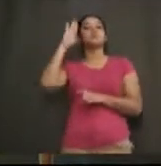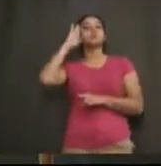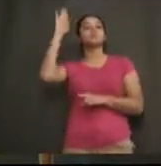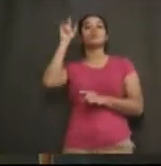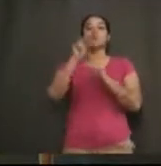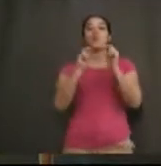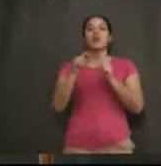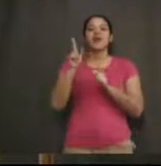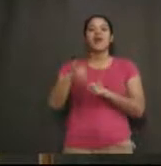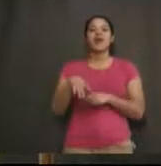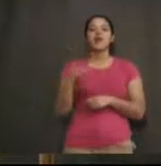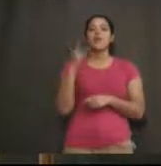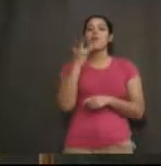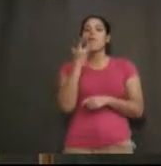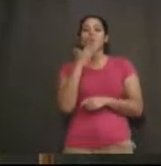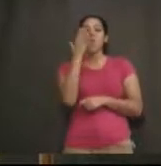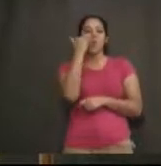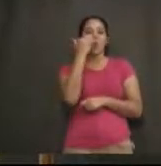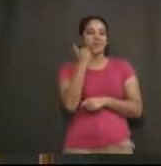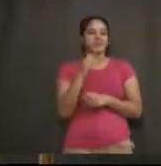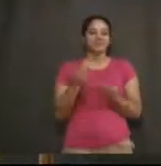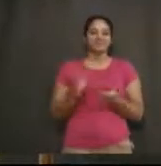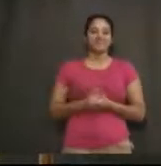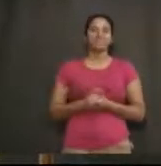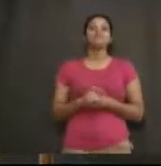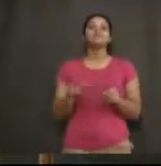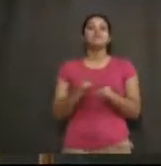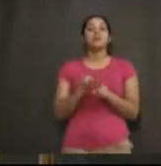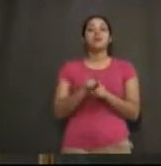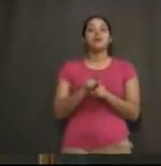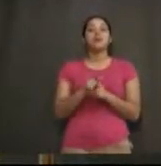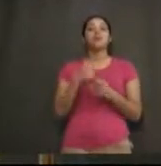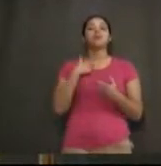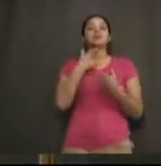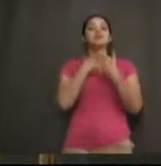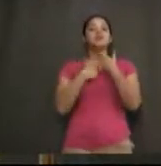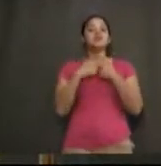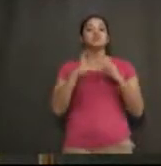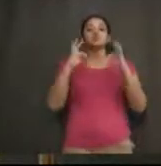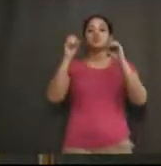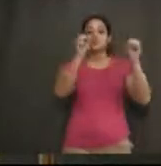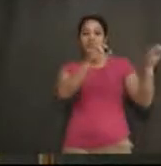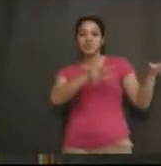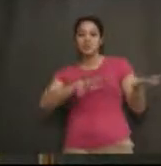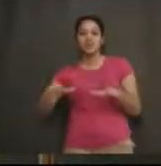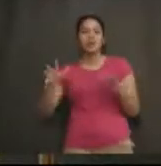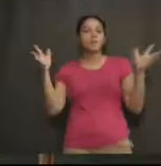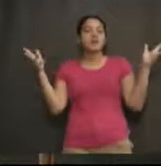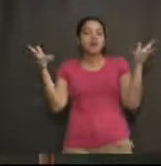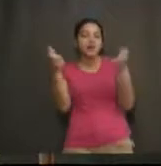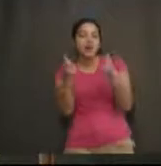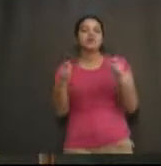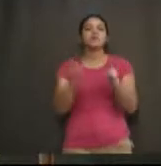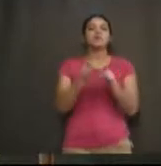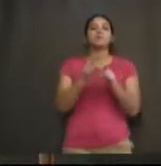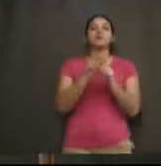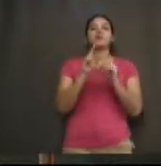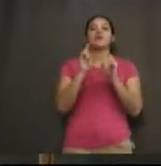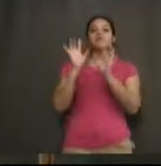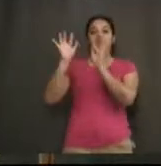culinária maravilhosa. Que todos nós possamos ter uma semana maravilhosa e que possamos todos sair